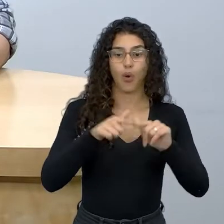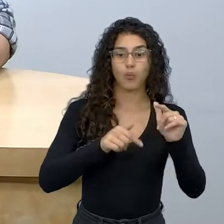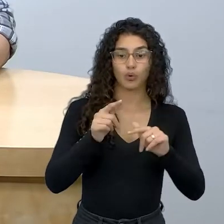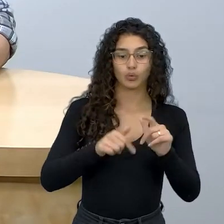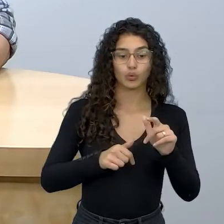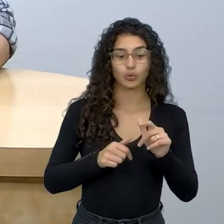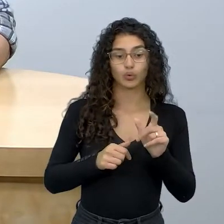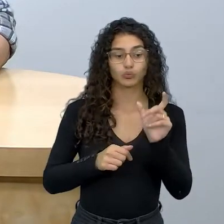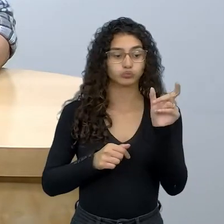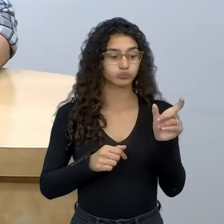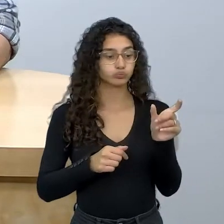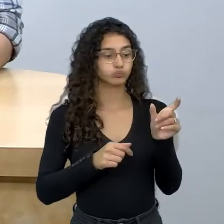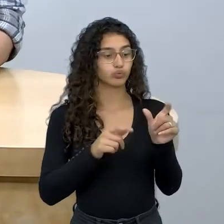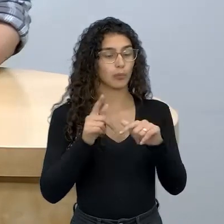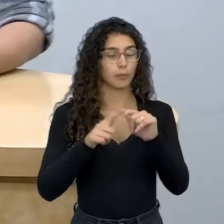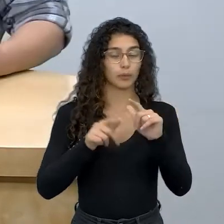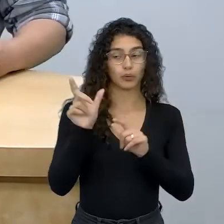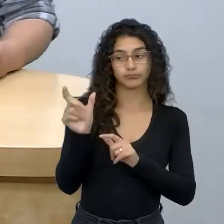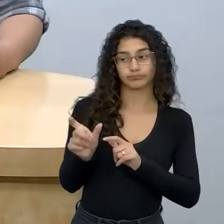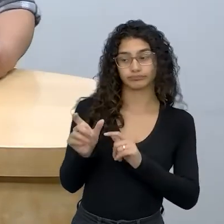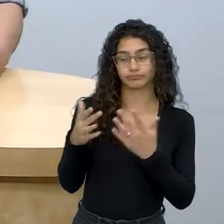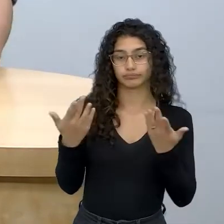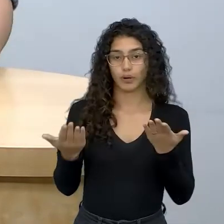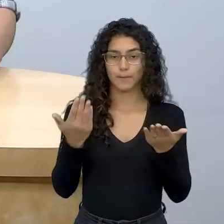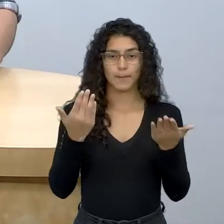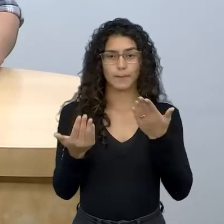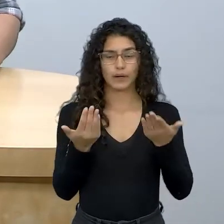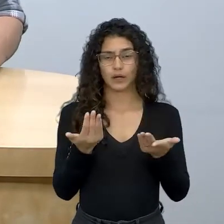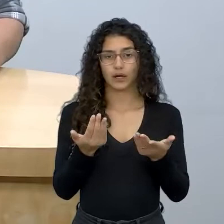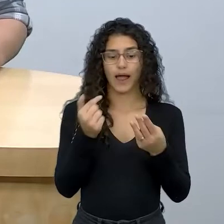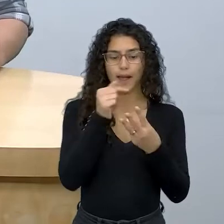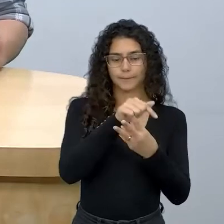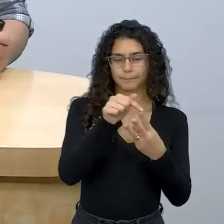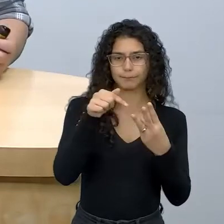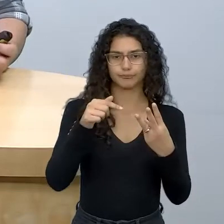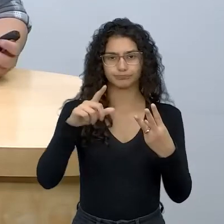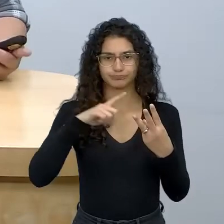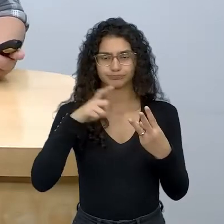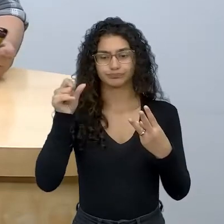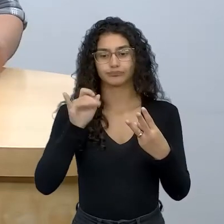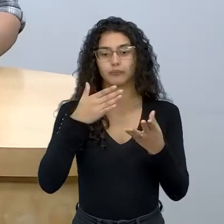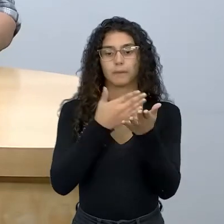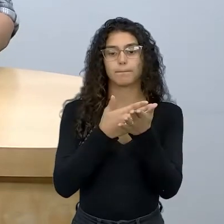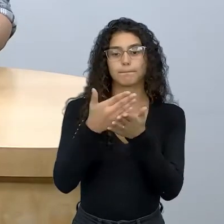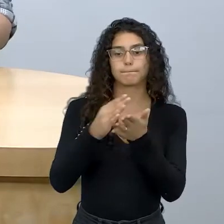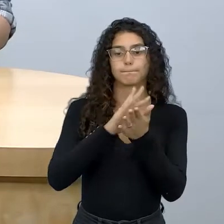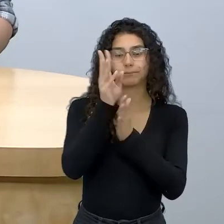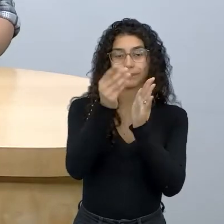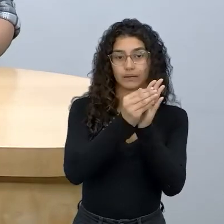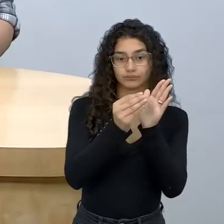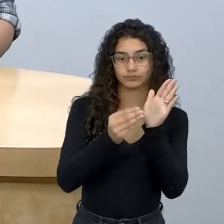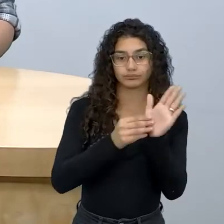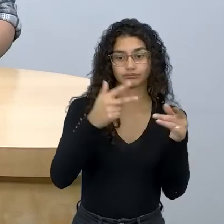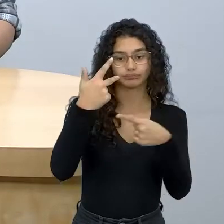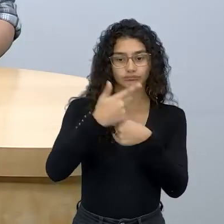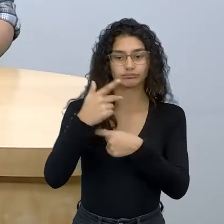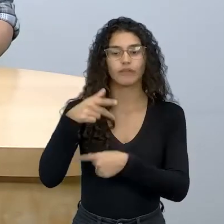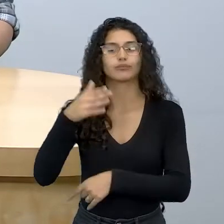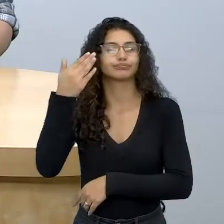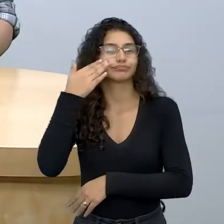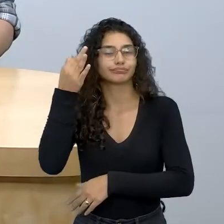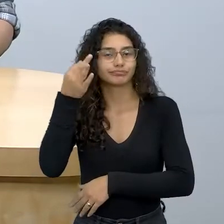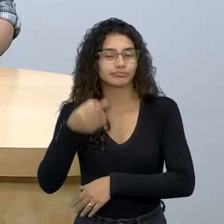outro, tá? Então, isso aí, esses 3 pontos aí, se você já conseguir colocar no seu vídeo, eu tenho certeza que você